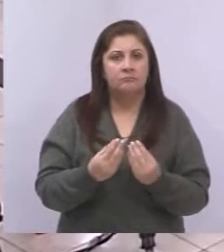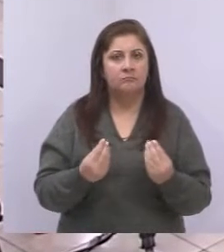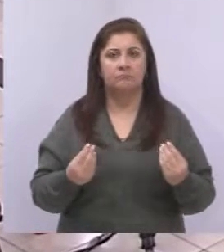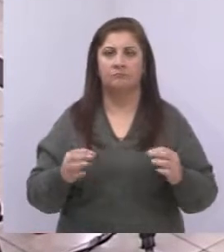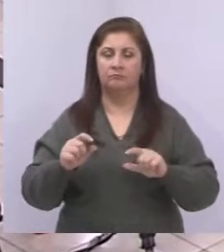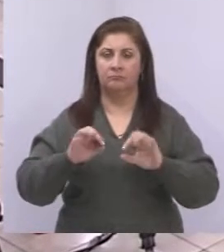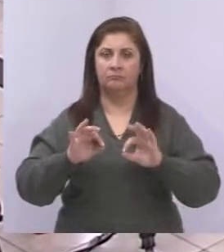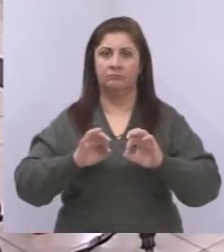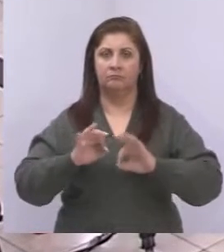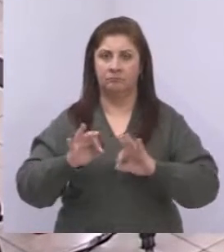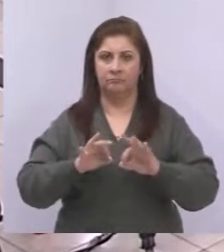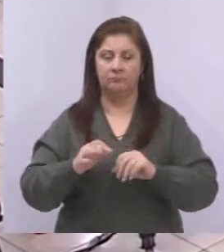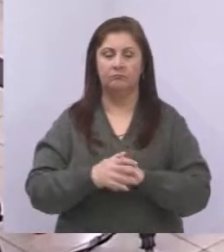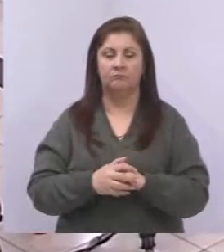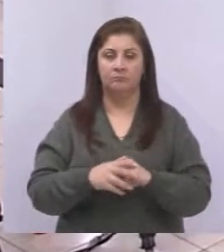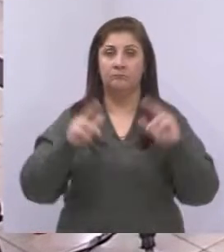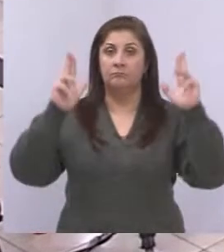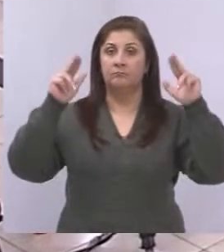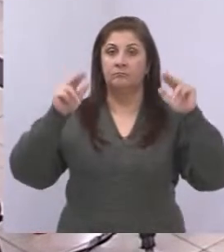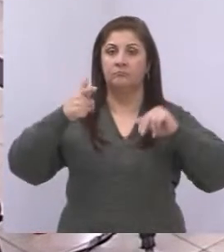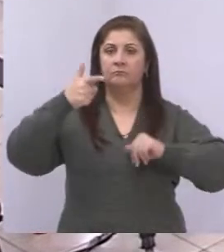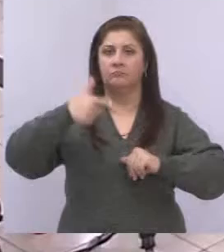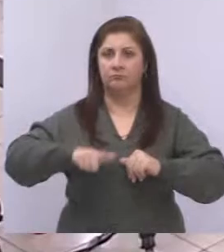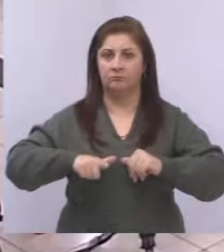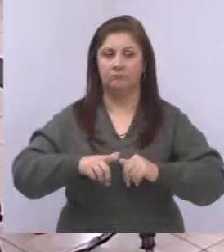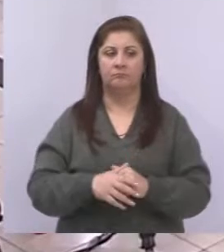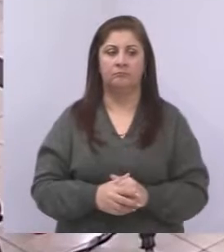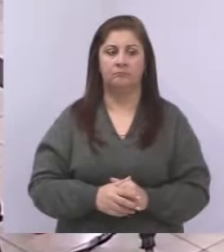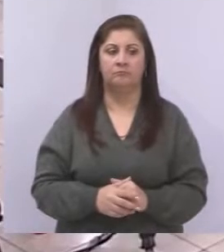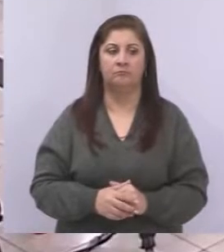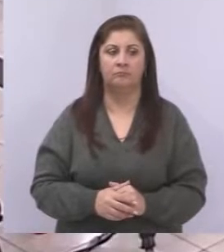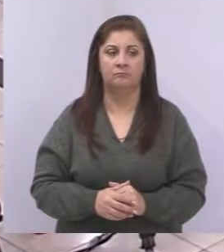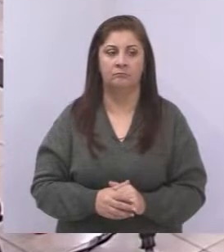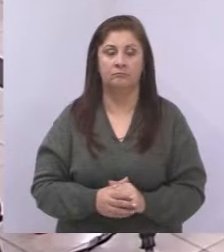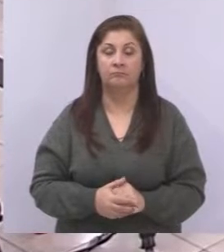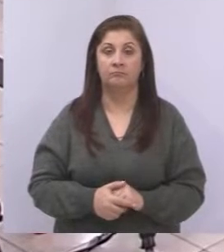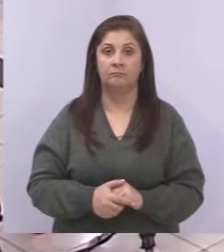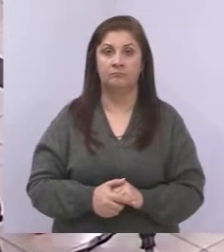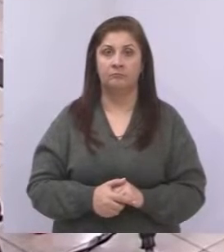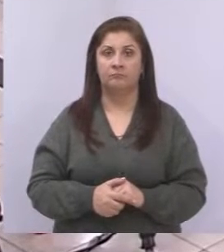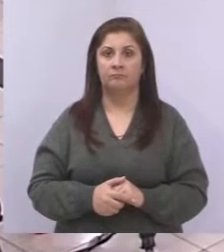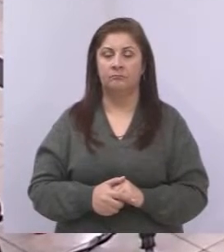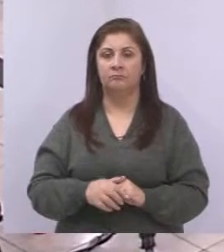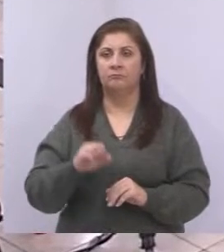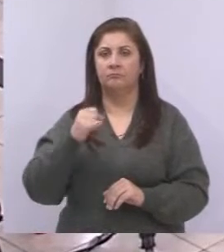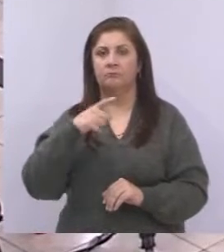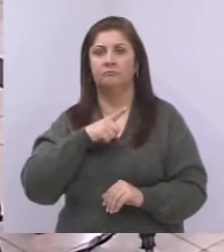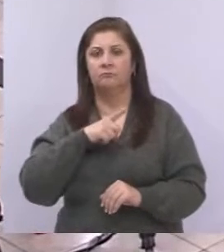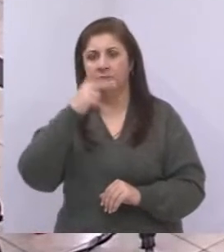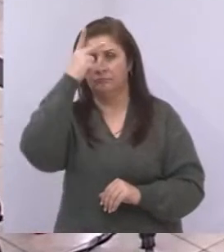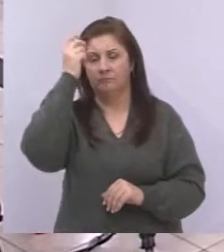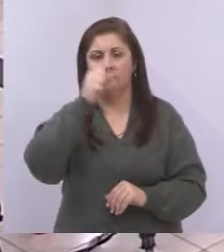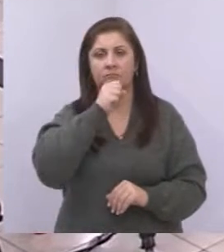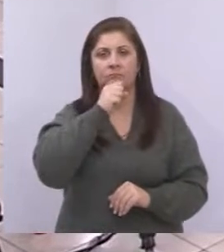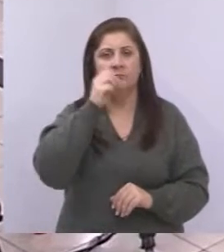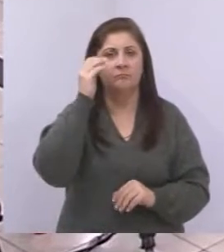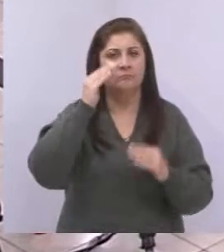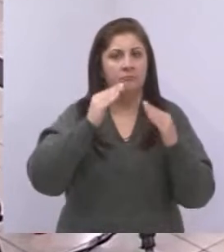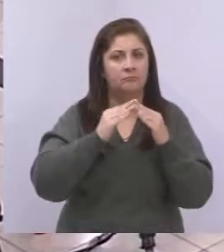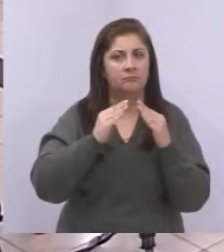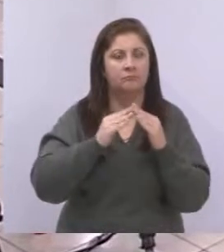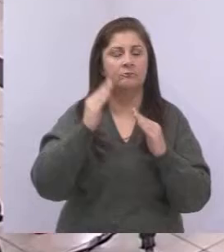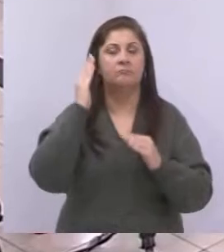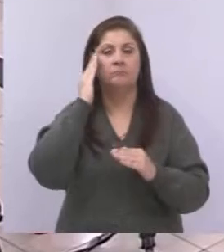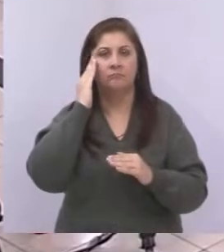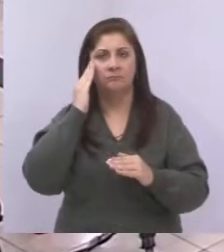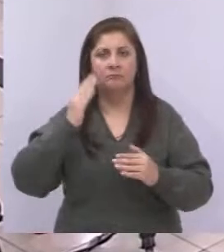trazer esse tema mais uma vez para ser discutido. Quem tem idoso em casa sabe como